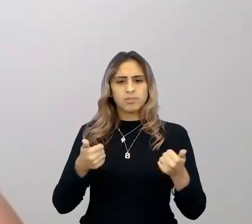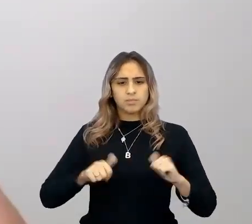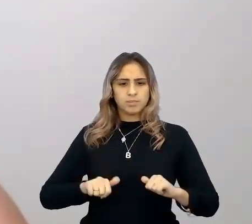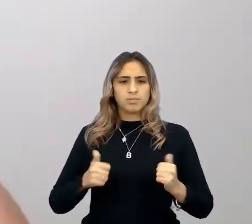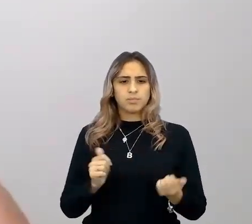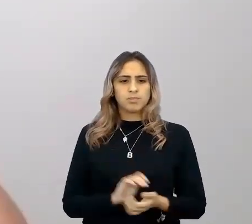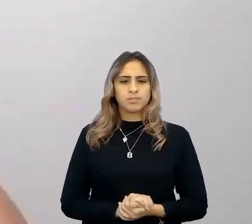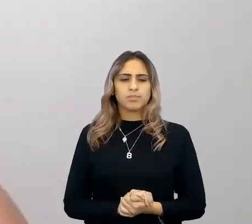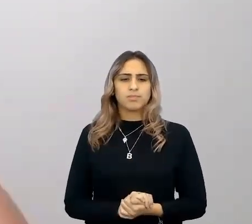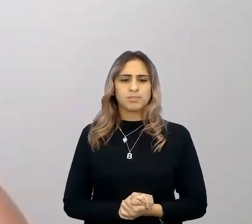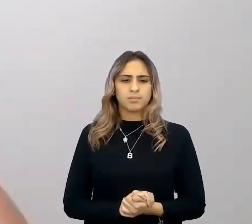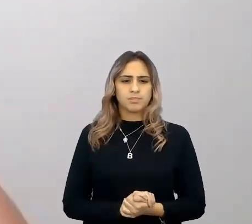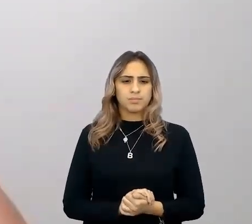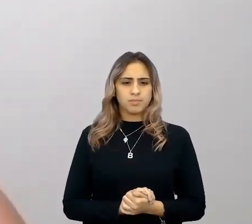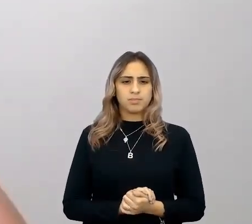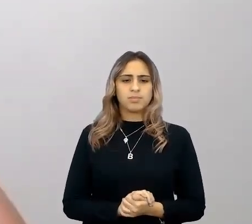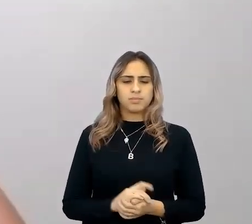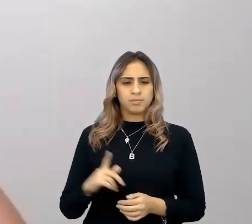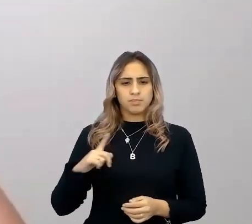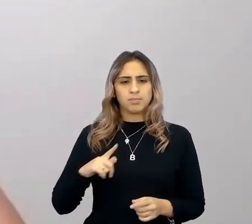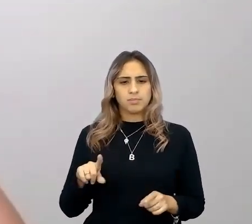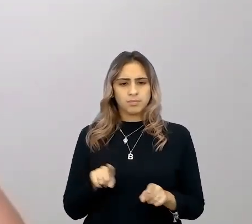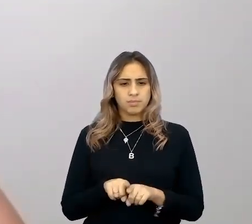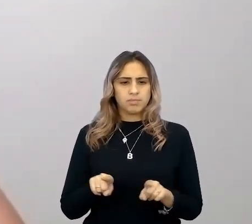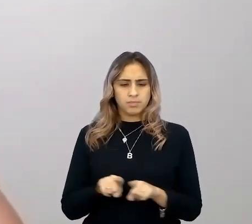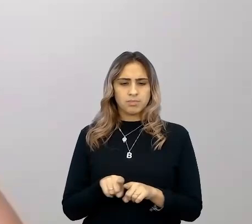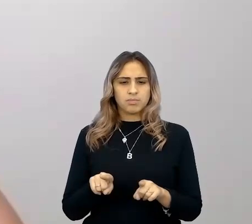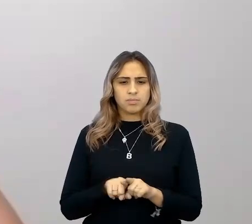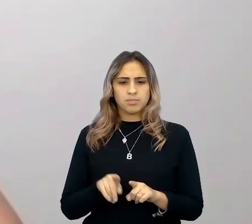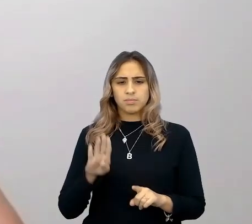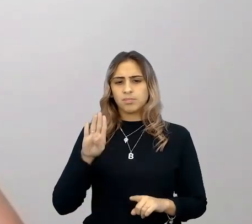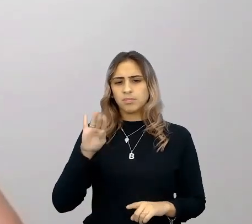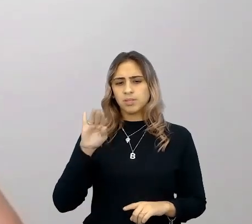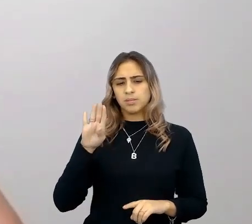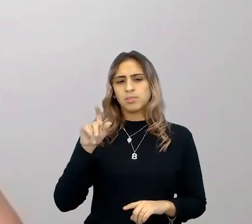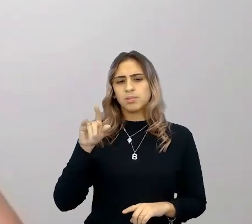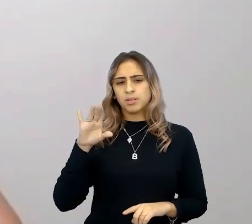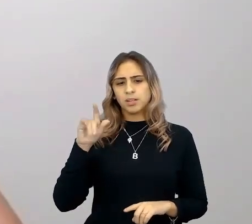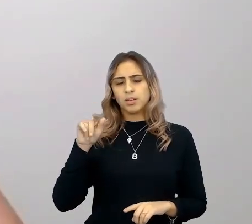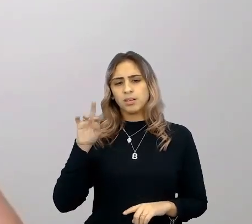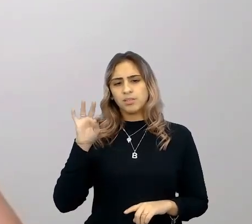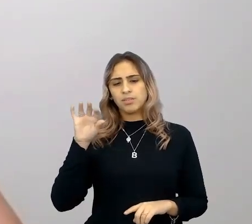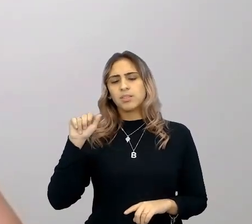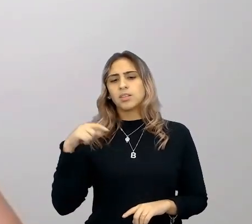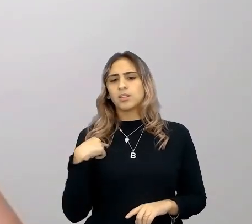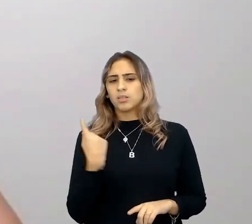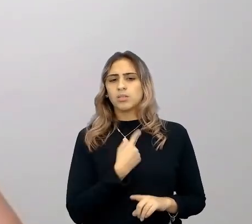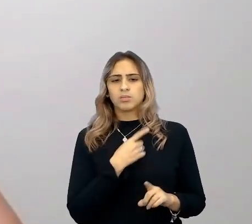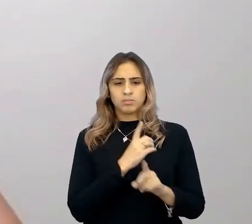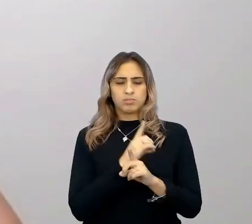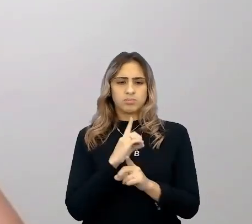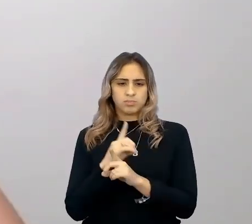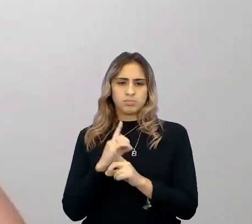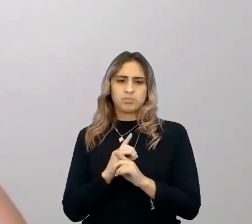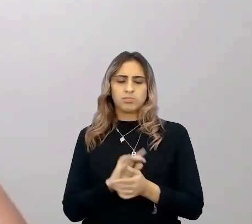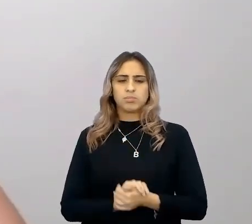avaliação. E temos também a bibliografia aqui do nosso encontro.